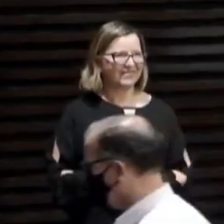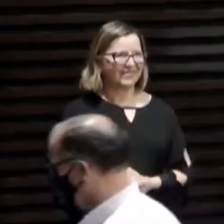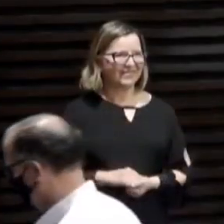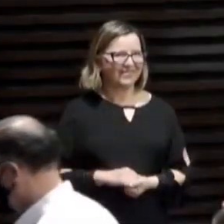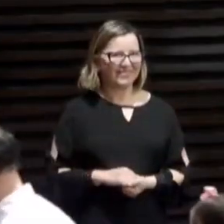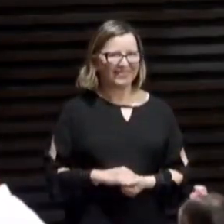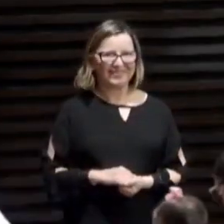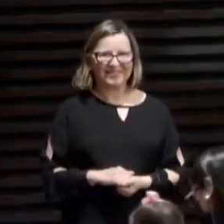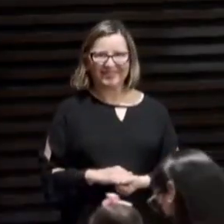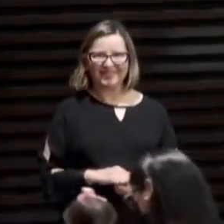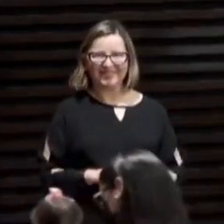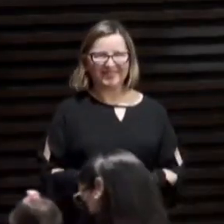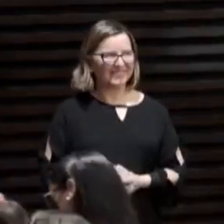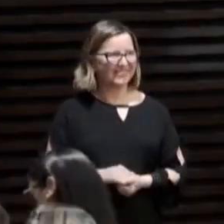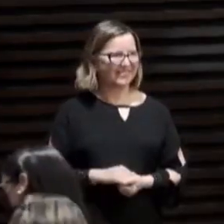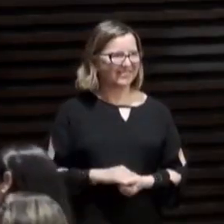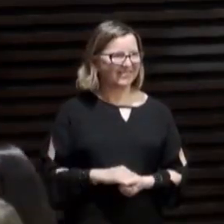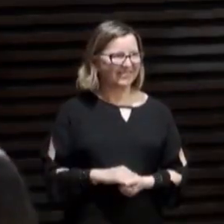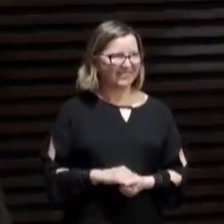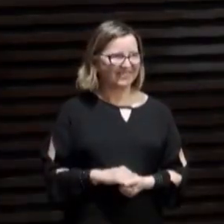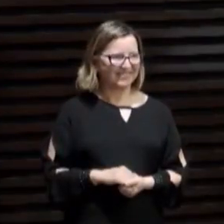Graça e paz, meus irmãos.